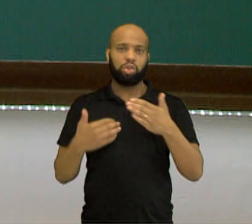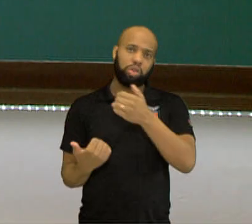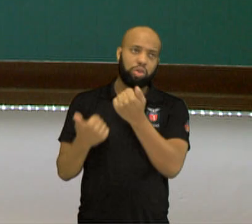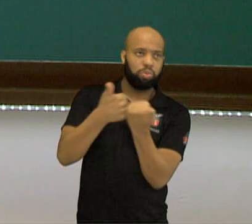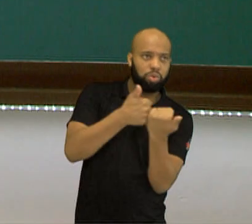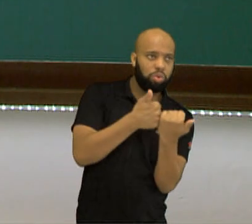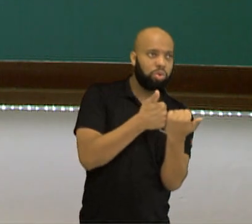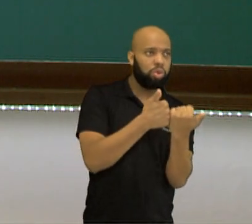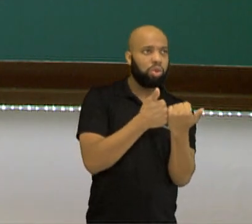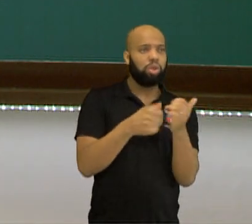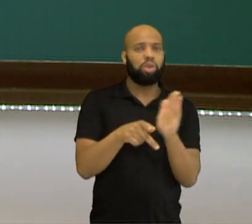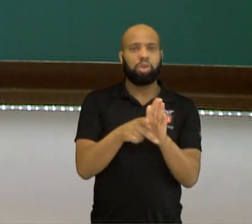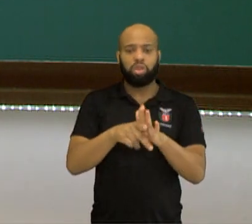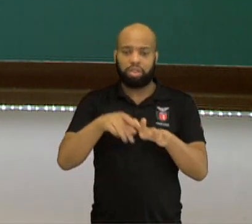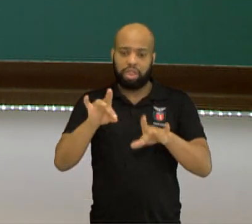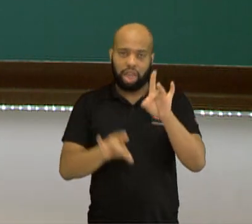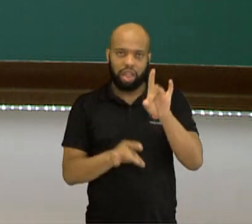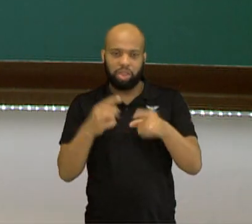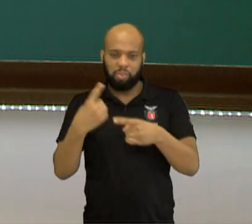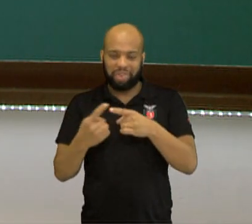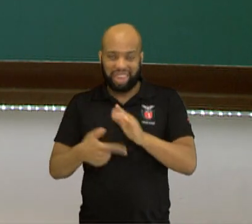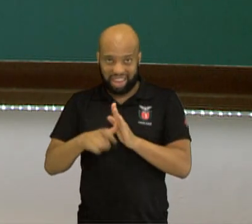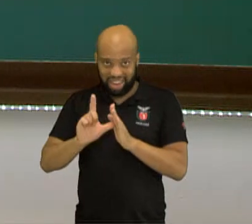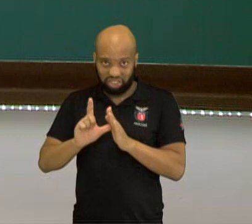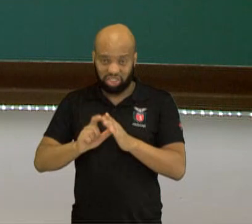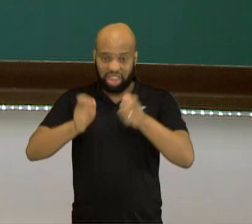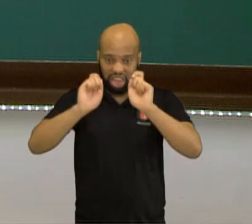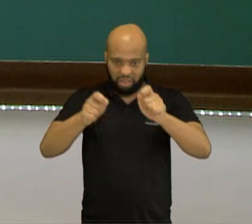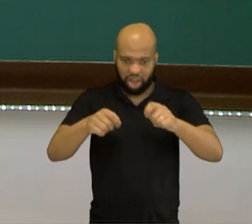substituída pelo teatro de arena.